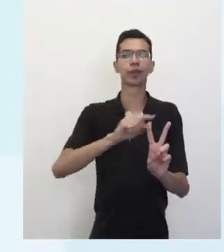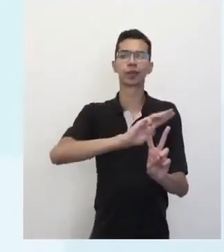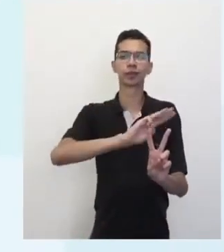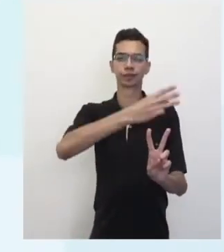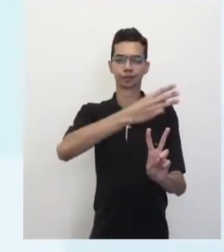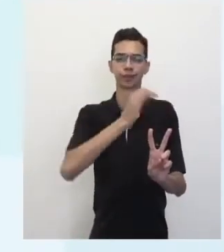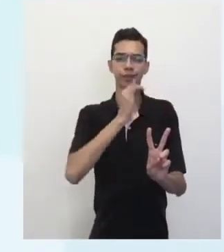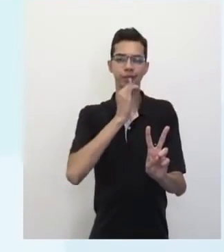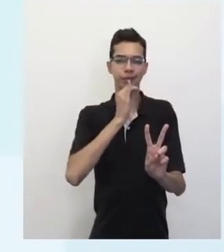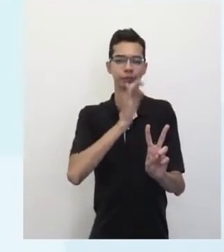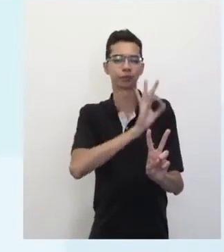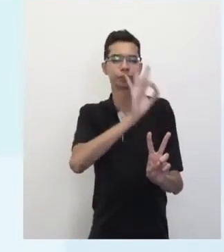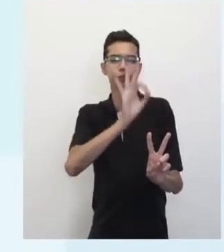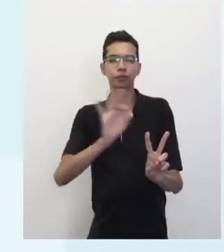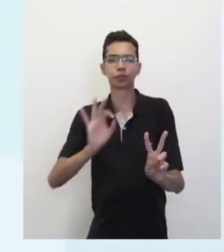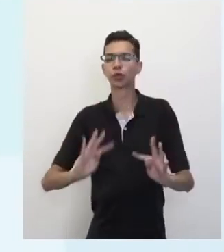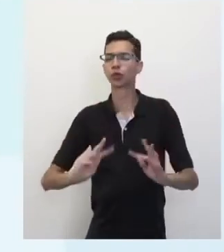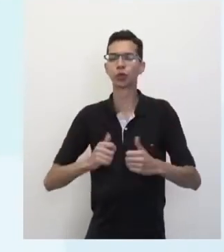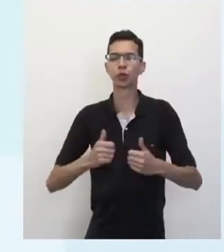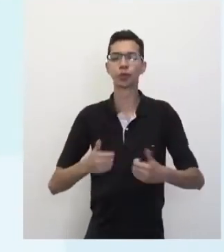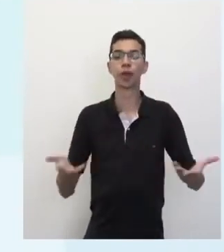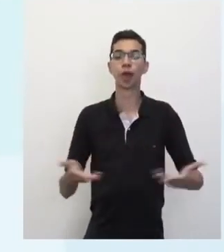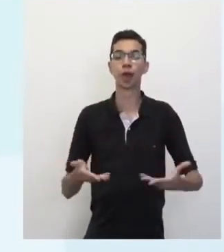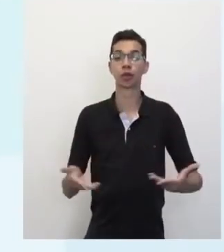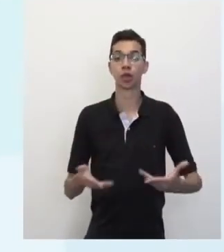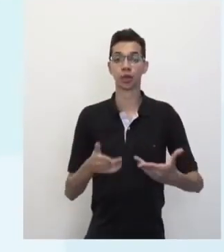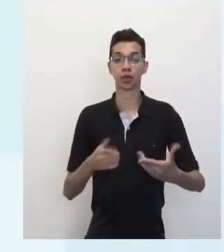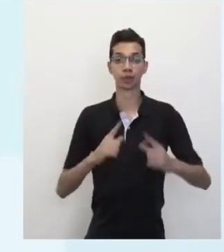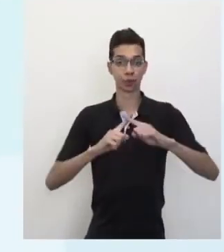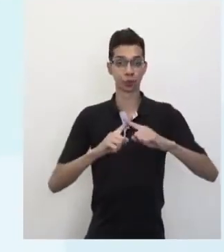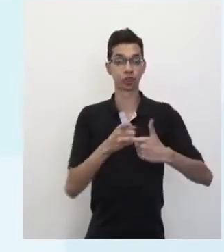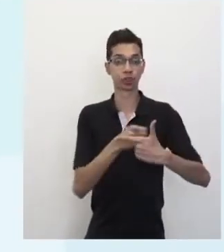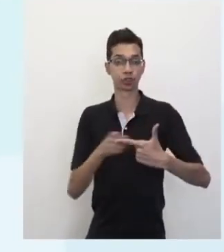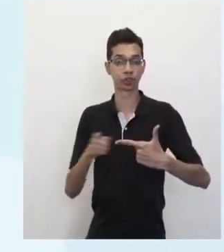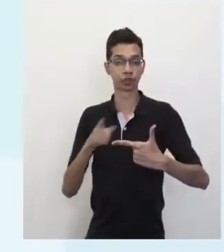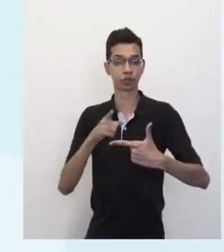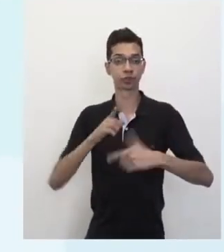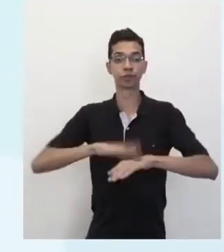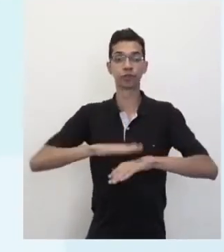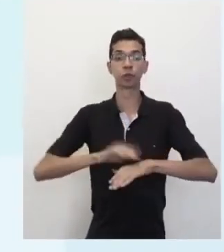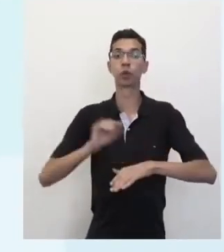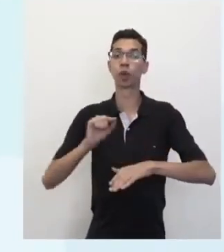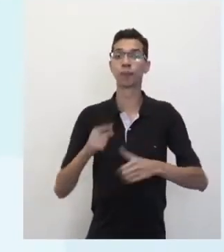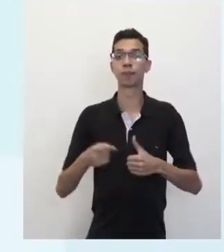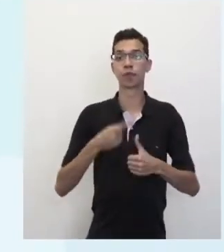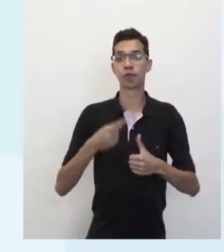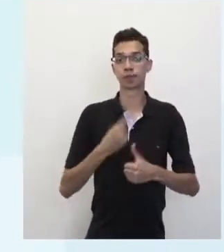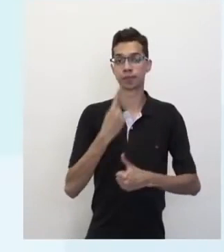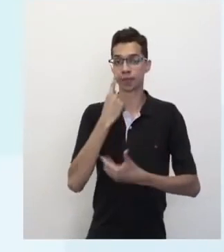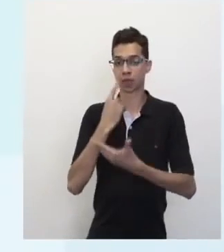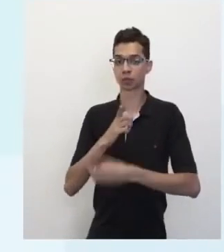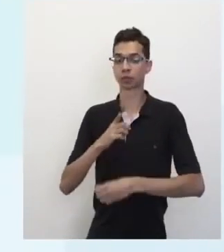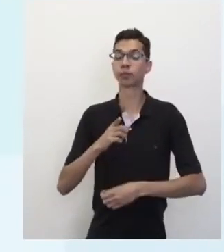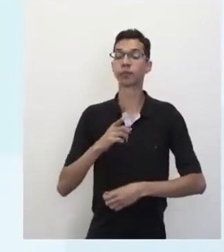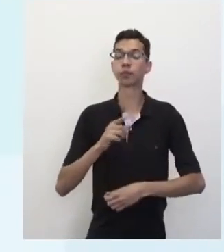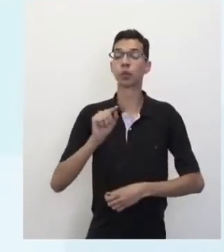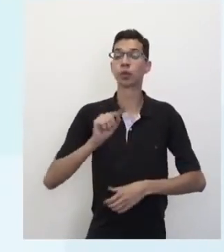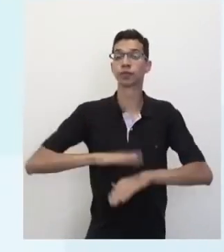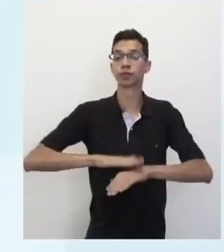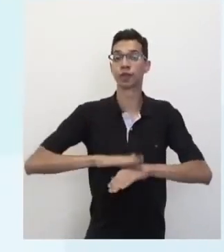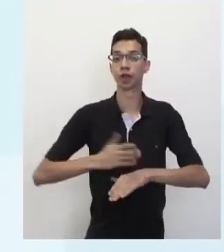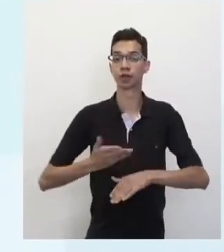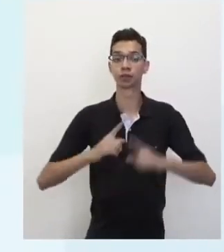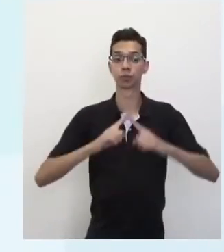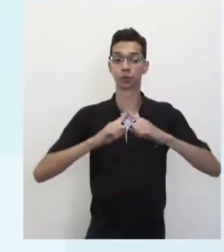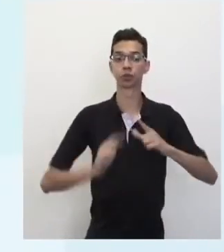a multiplicação e a divisão. O que vier primeiro você faz, tá bom? Então, olha lá, marca o que você vai fazer, ó. Tem